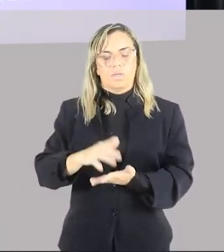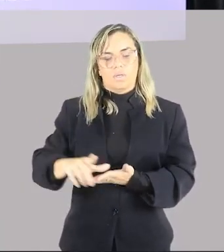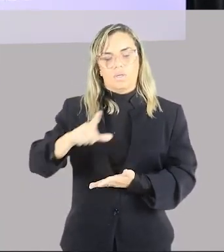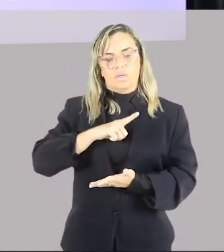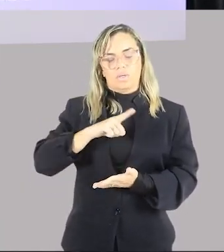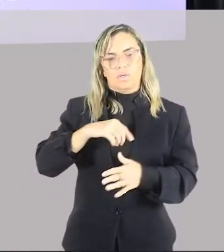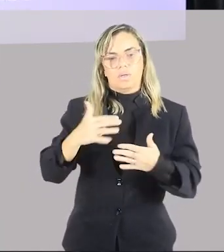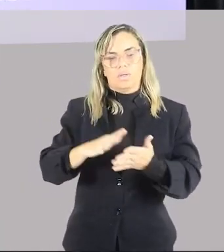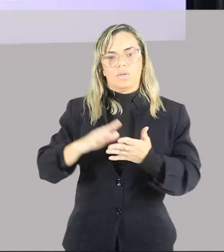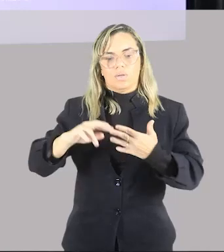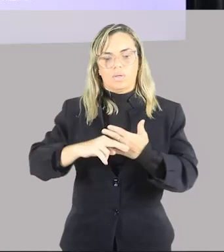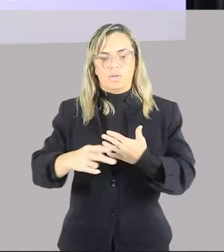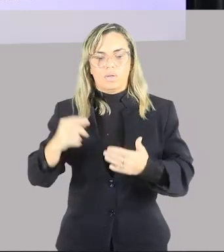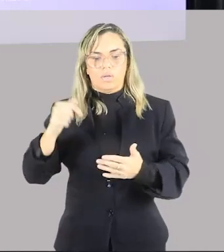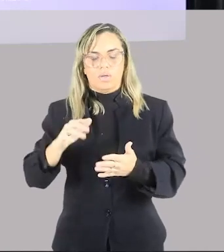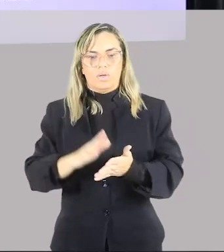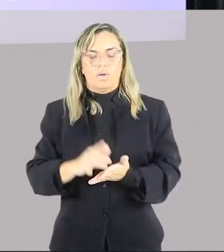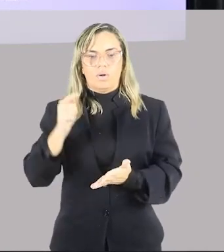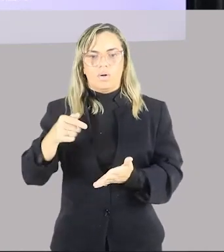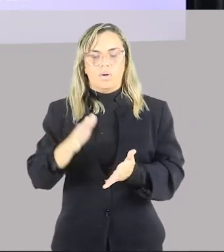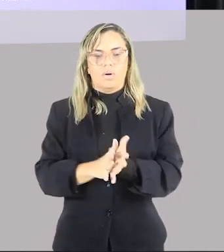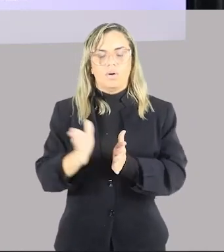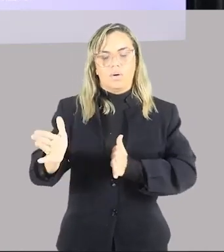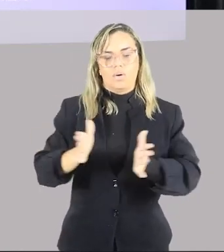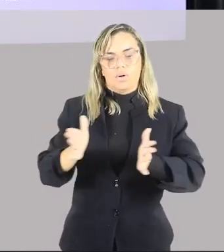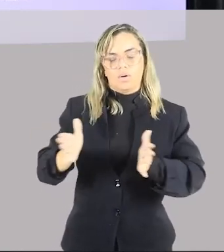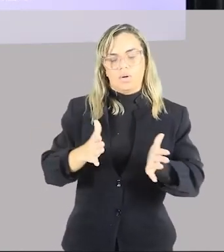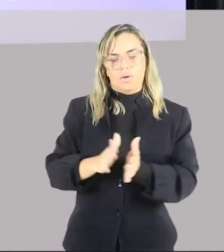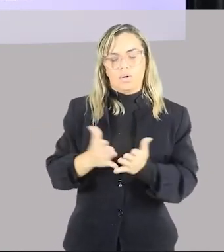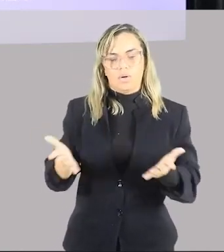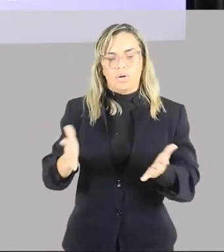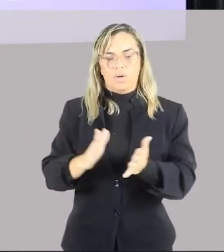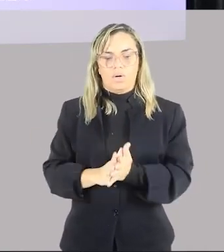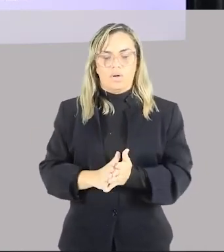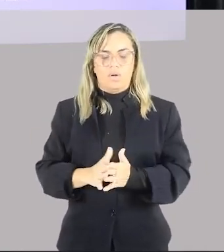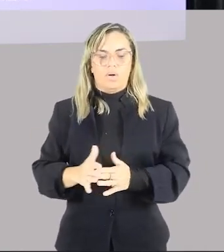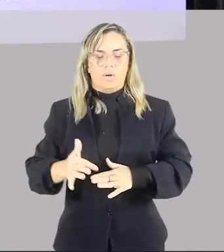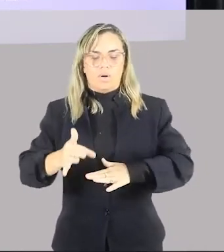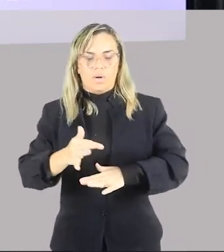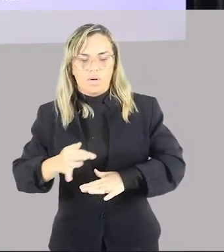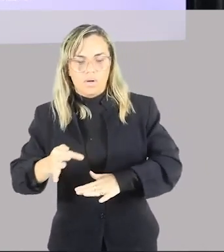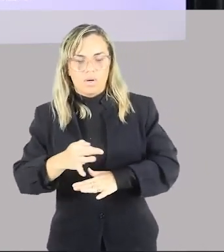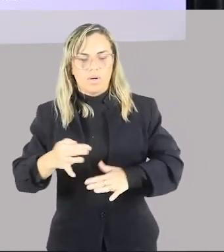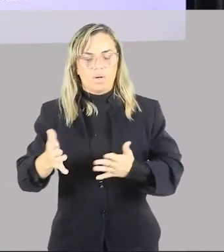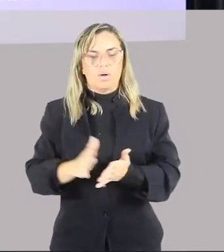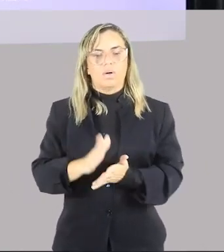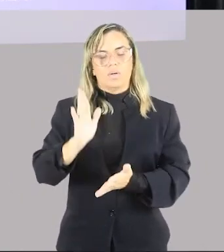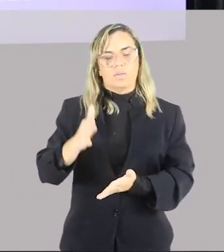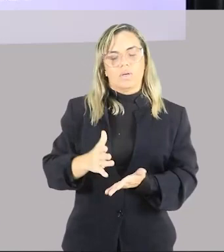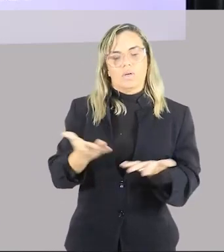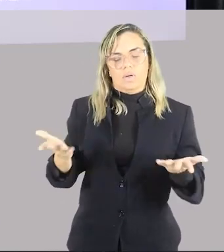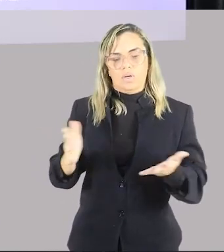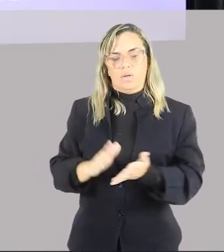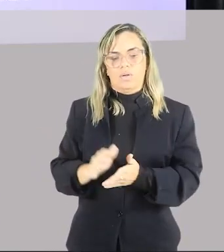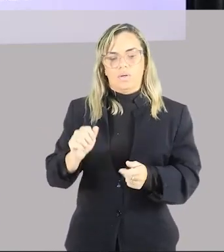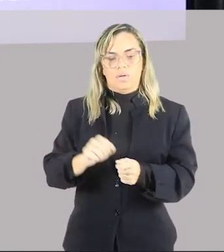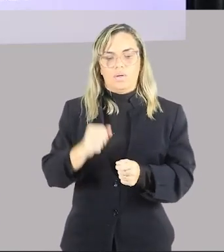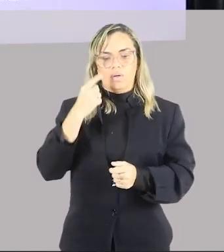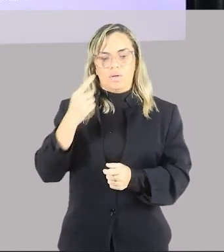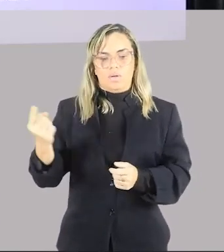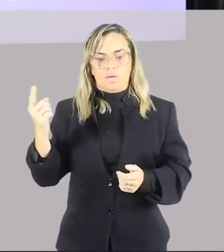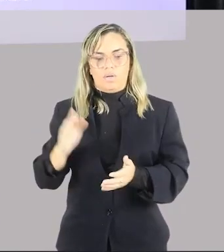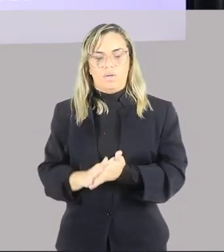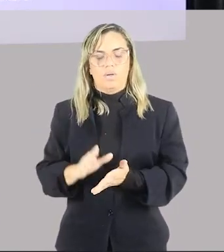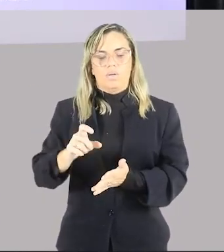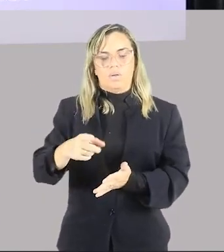exemplo, o ato que determina as férias, que autoriza as férias a algum servidor. O servidor já gozou as férias, o ato já foi perfeito, já produziu